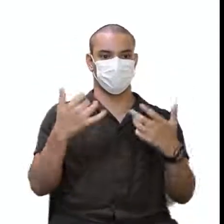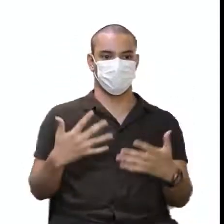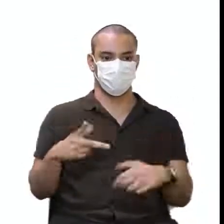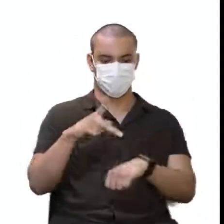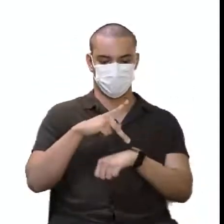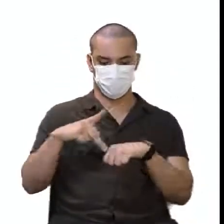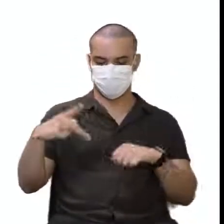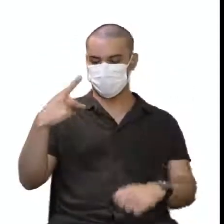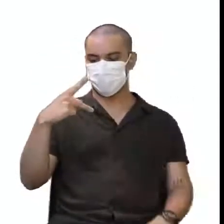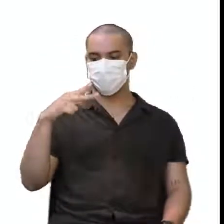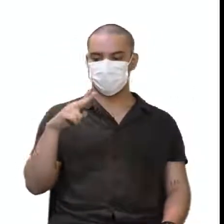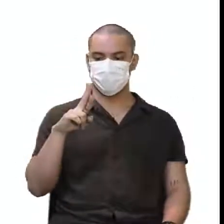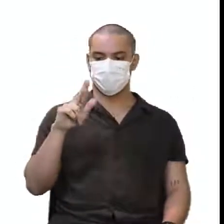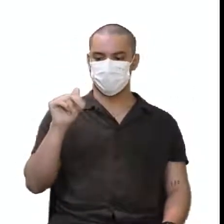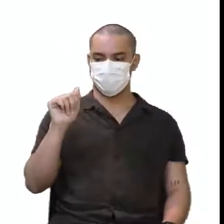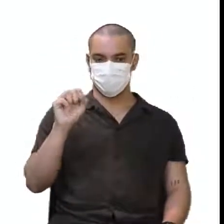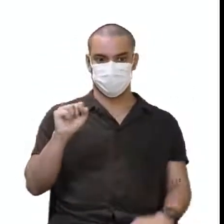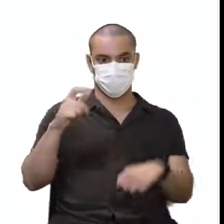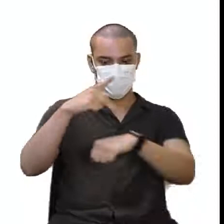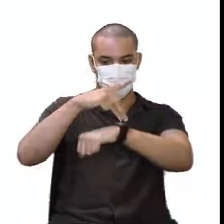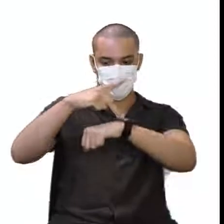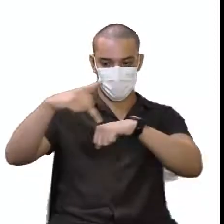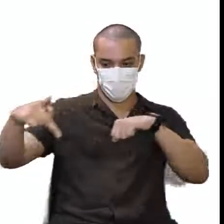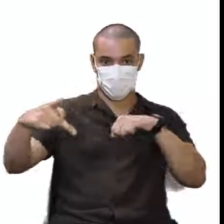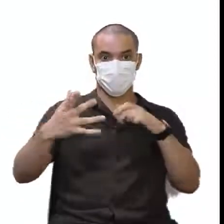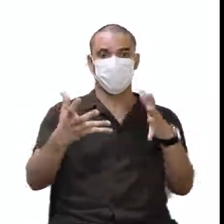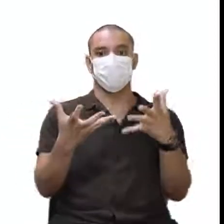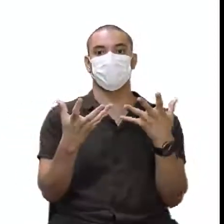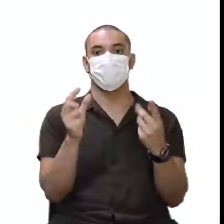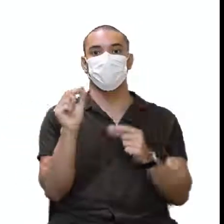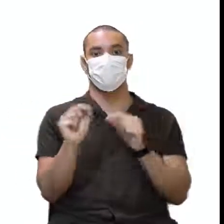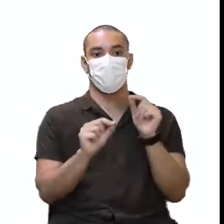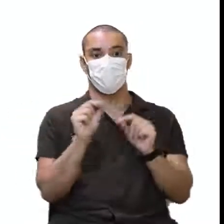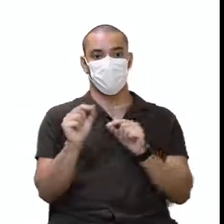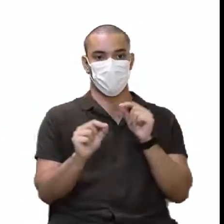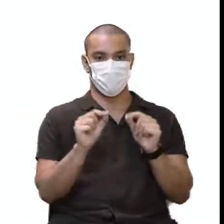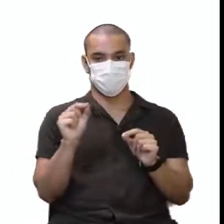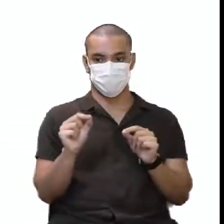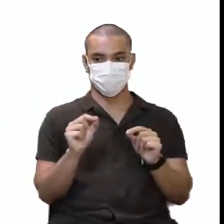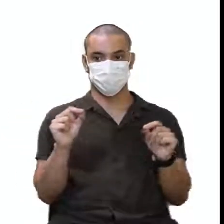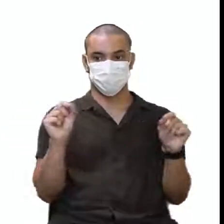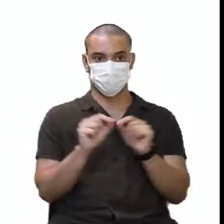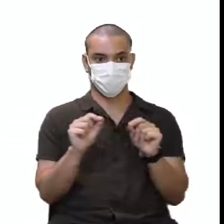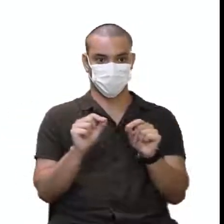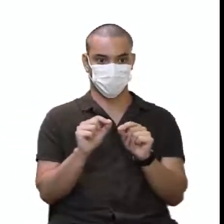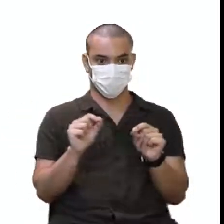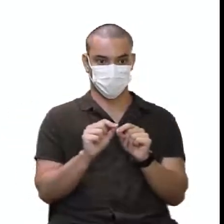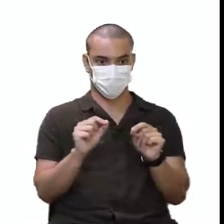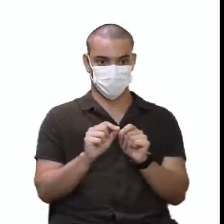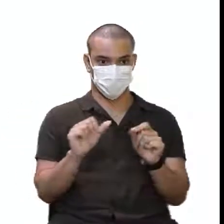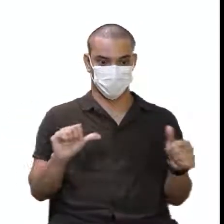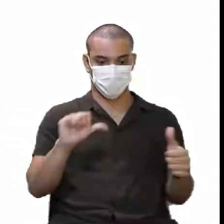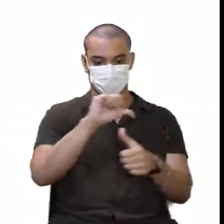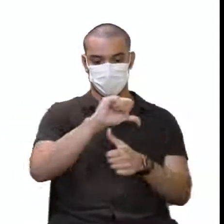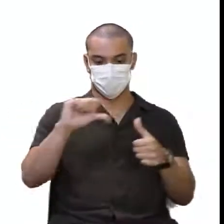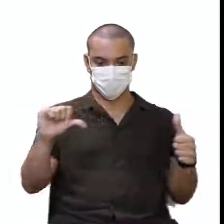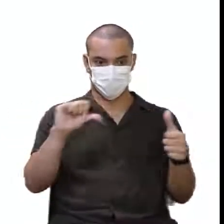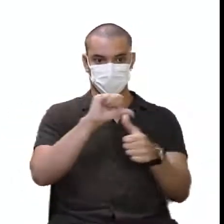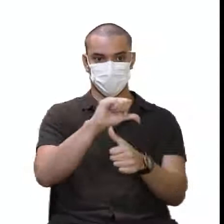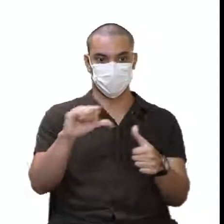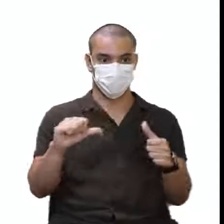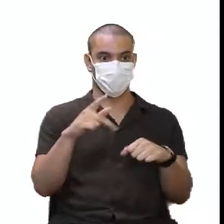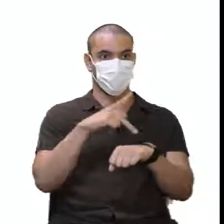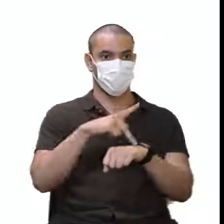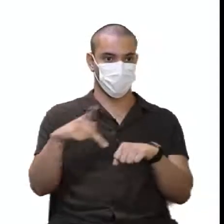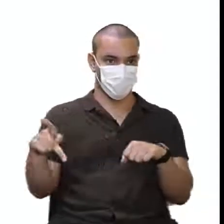puras, ele queria descendentes, né, para realizar os seus cruzamentos puros. Então, eles